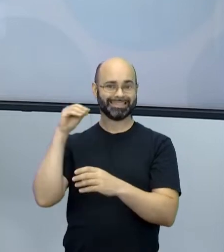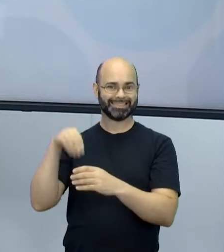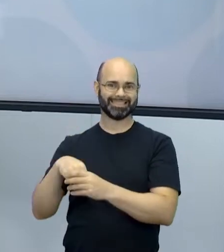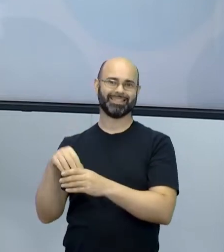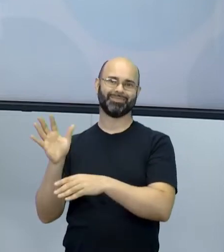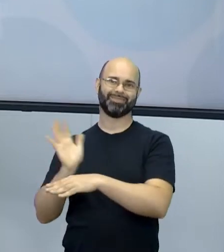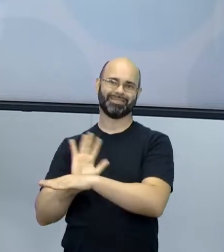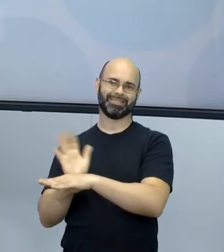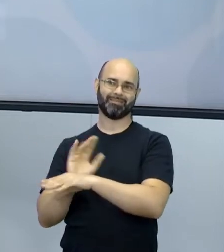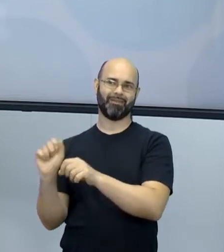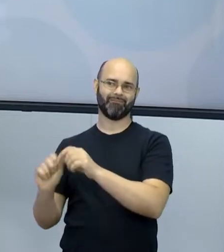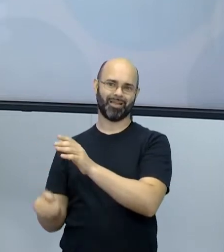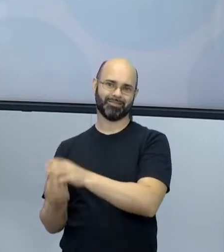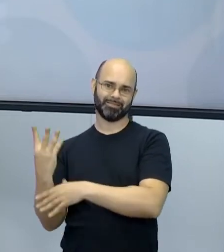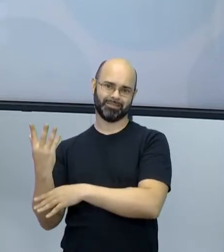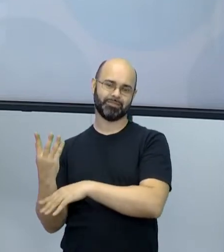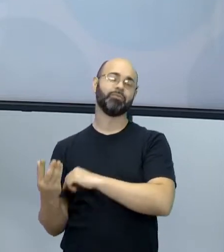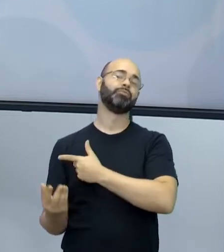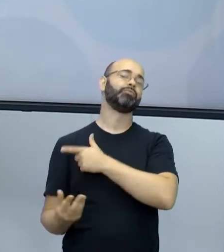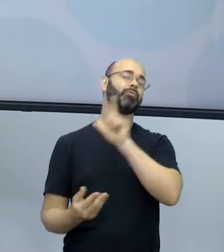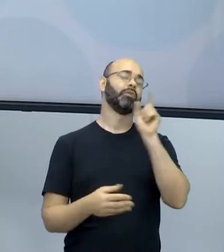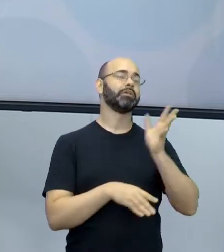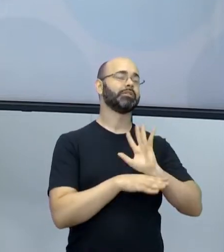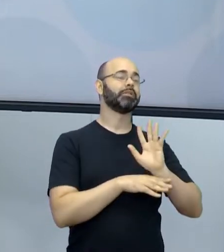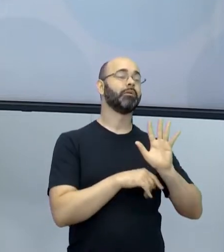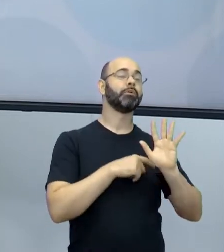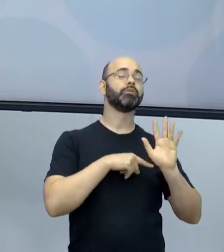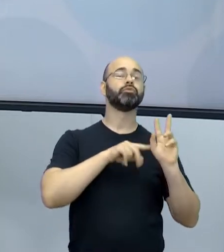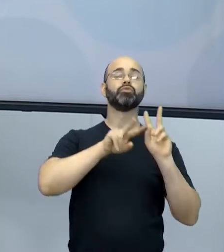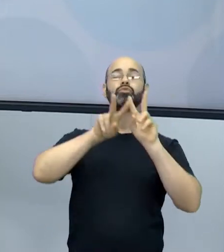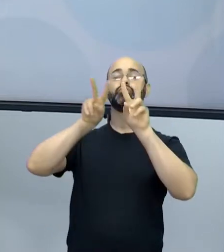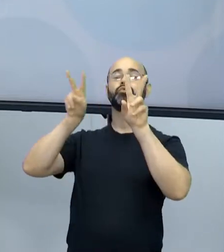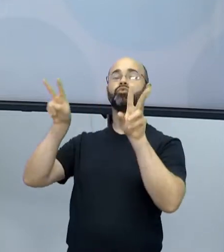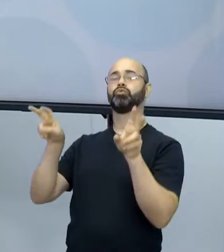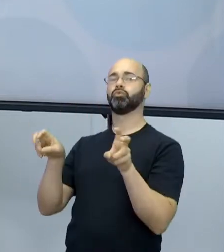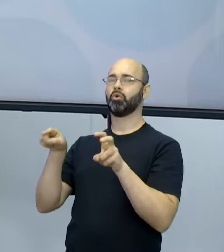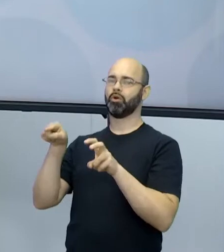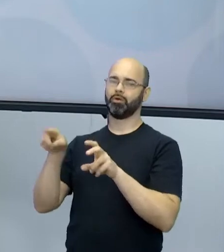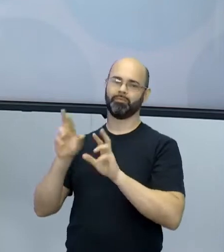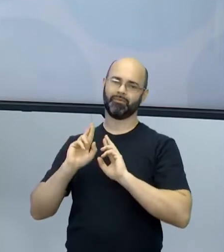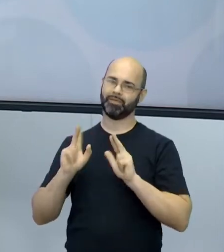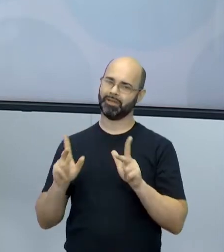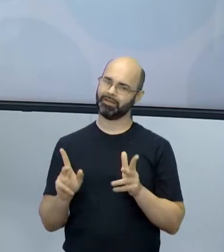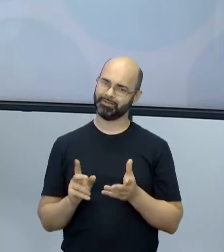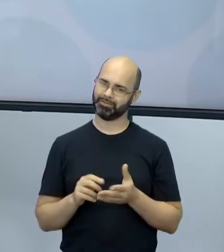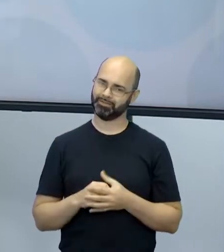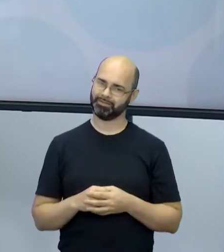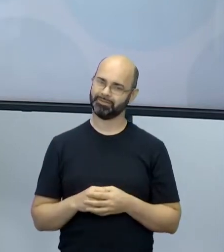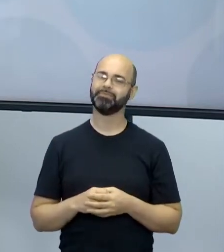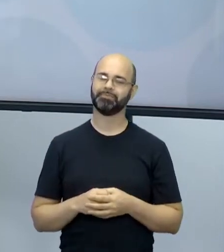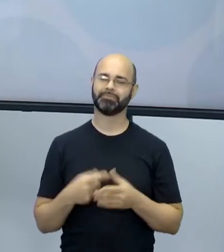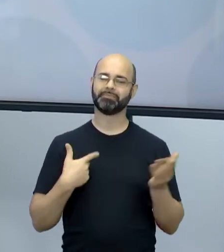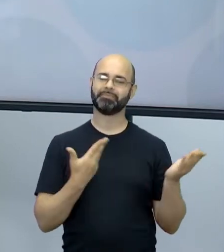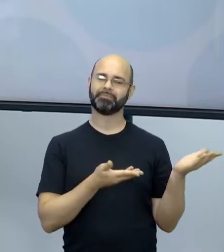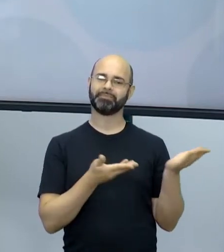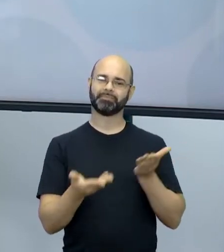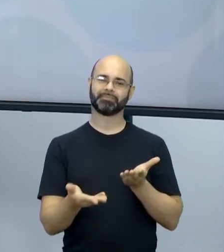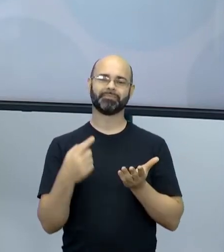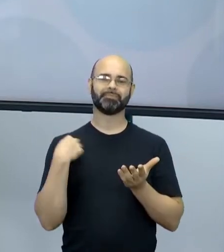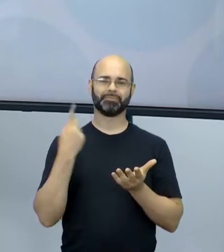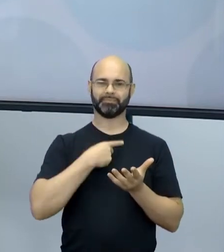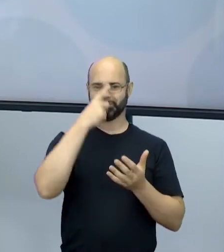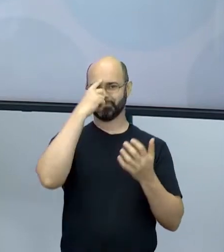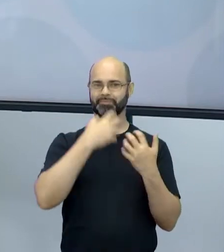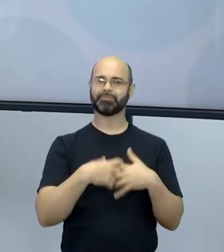outra coisa é o cinema feito sobre eles. E aí vai ter uma aula só sobre isso, mas eu trago pra gente. Uma coisa é a